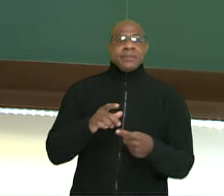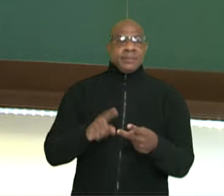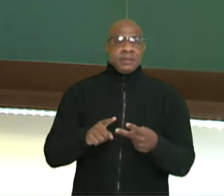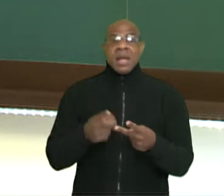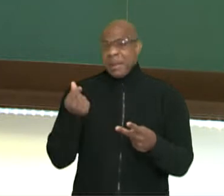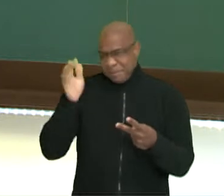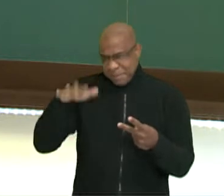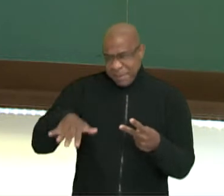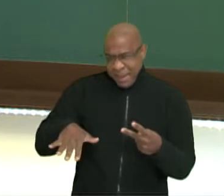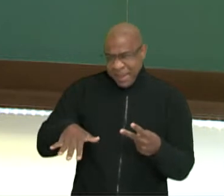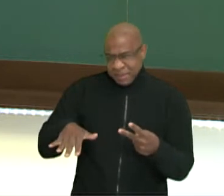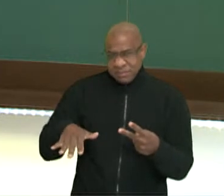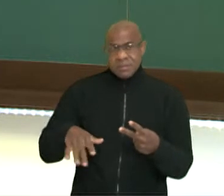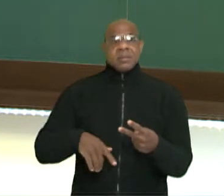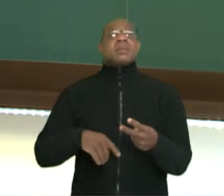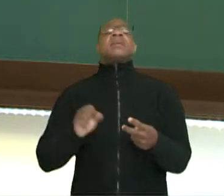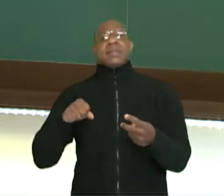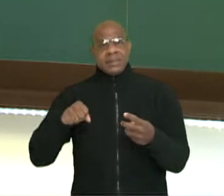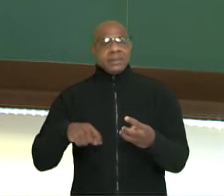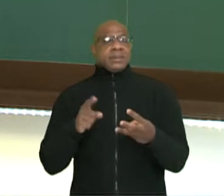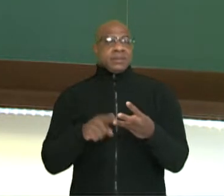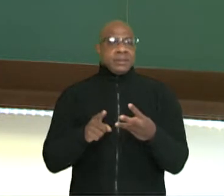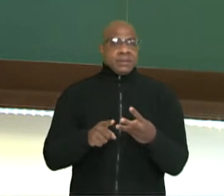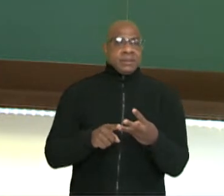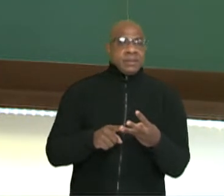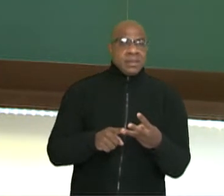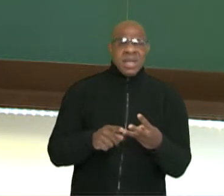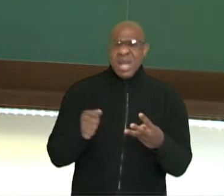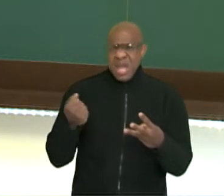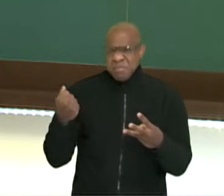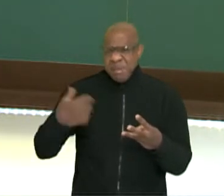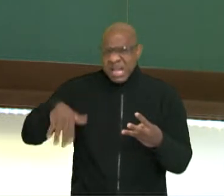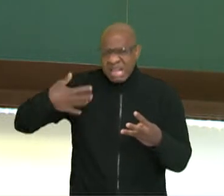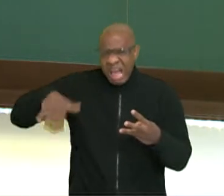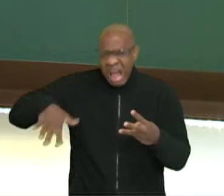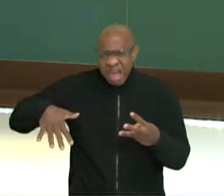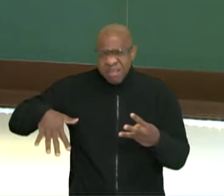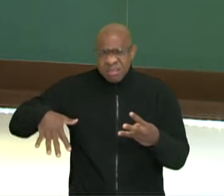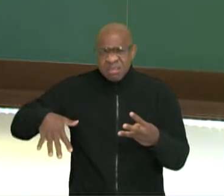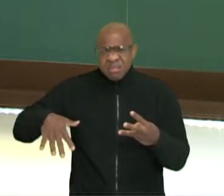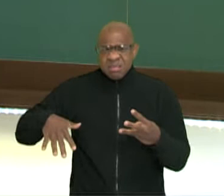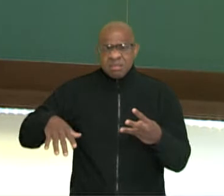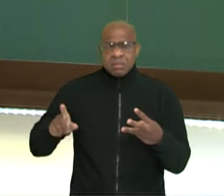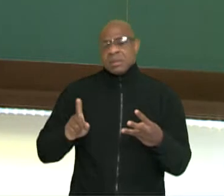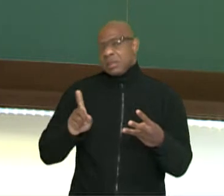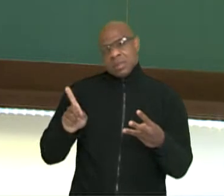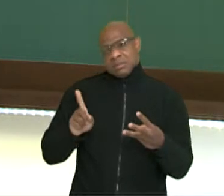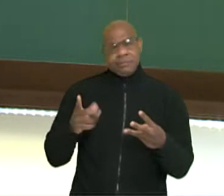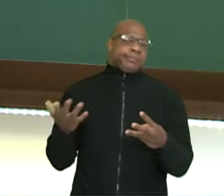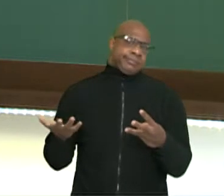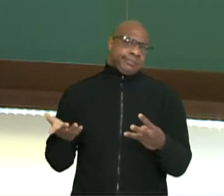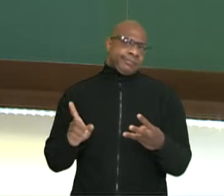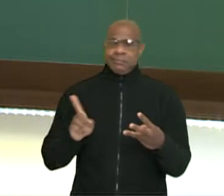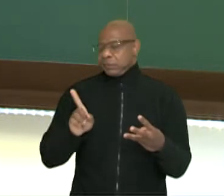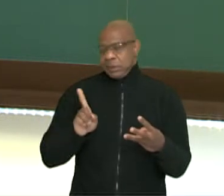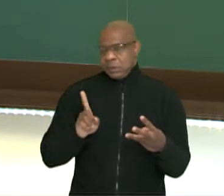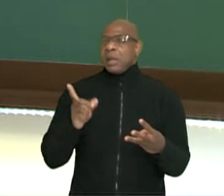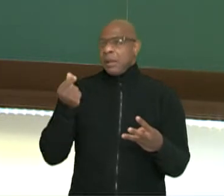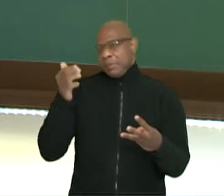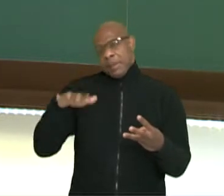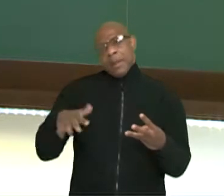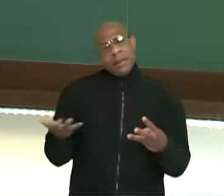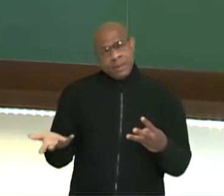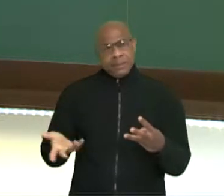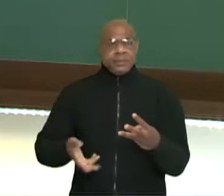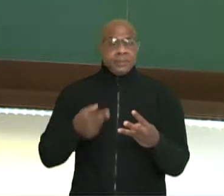mais baratos? São. Eles são mais caros? Opa! Mas se é mais barato, não pode ser mais caro, certo?